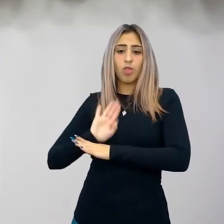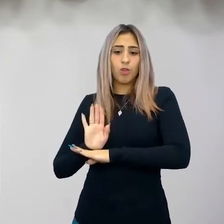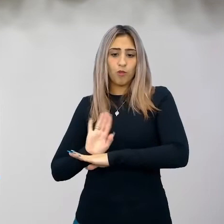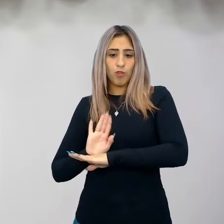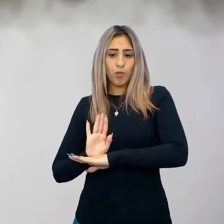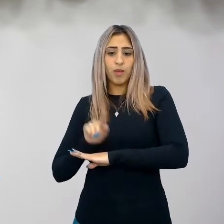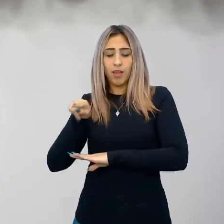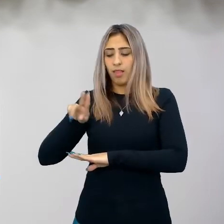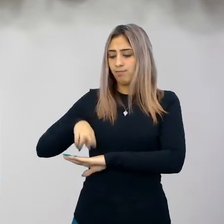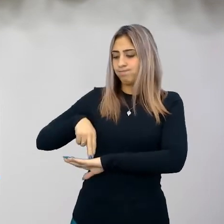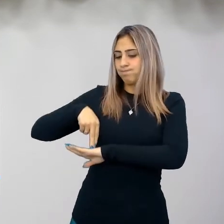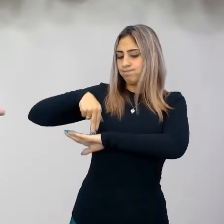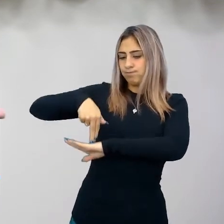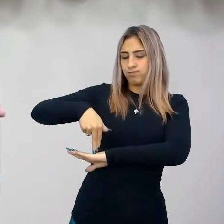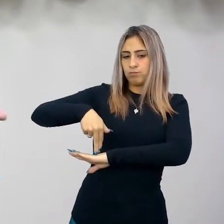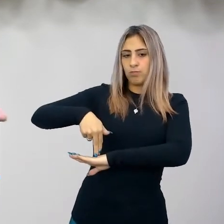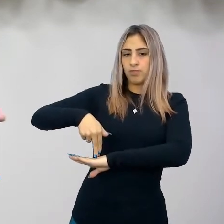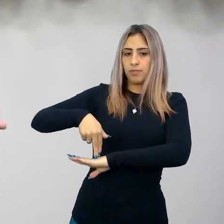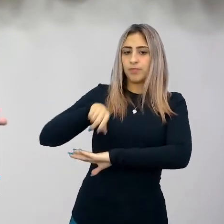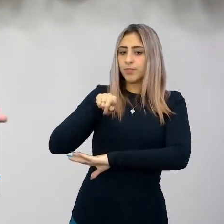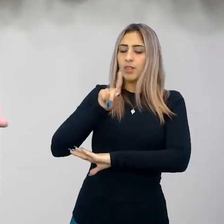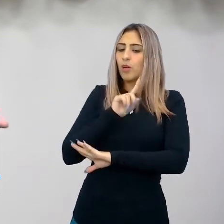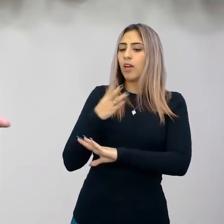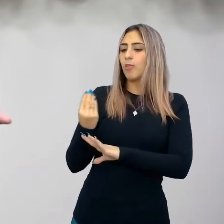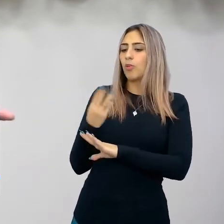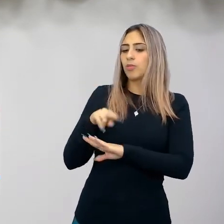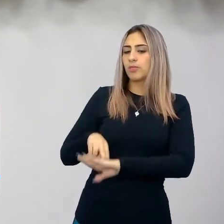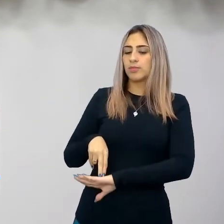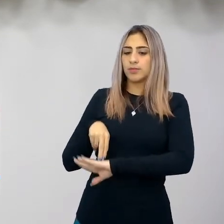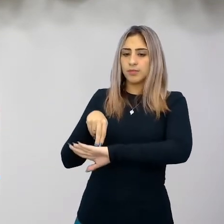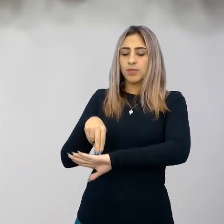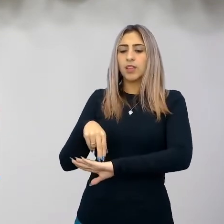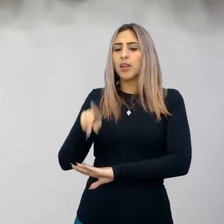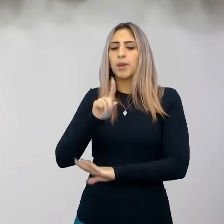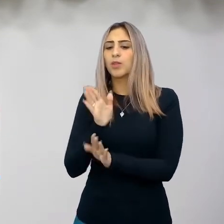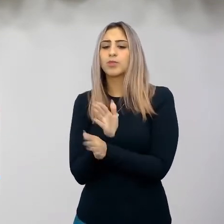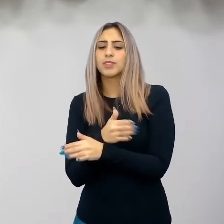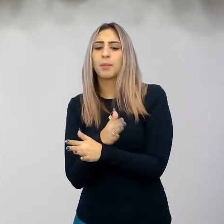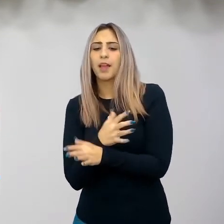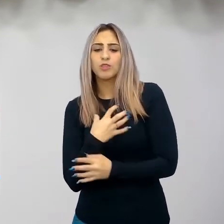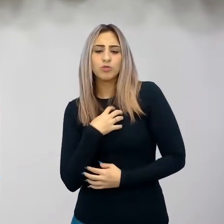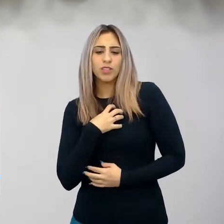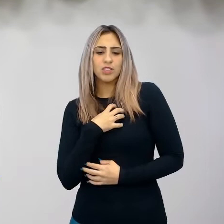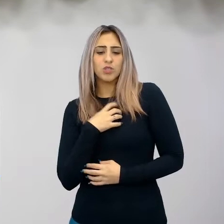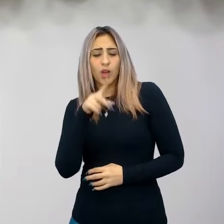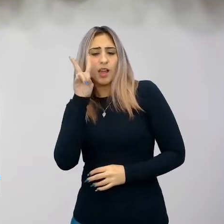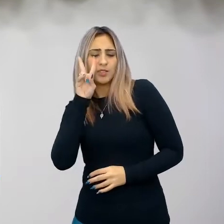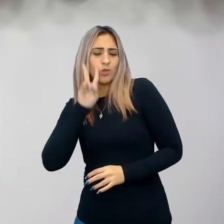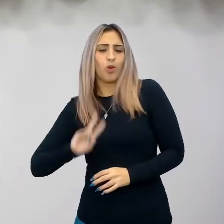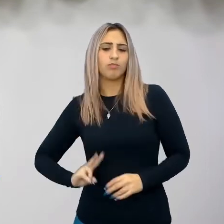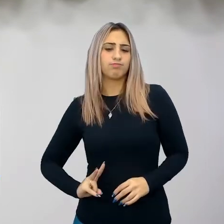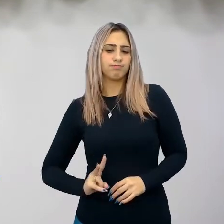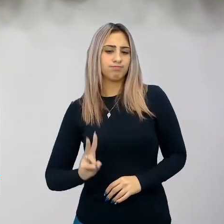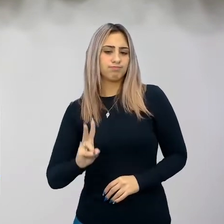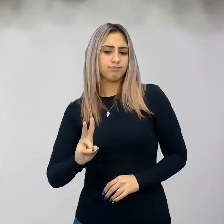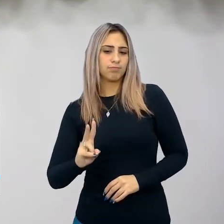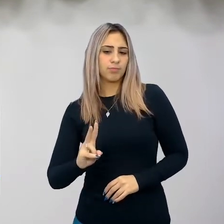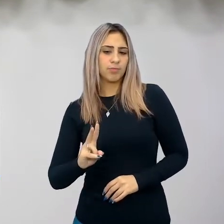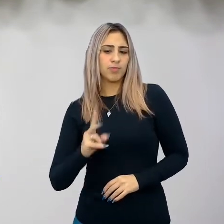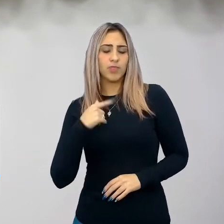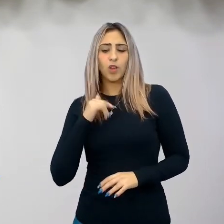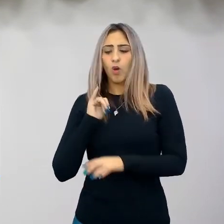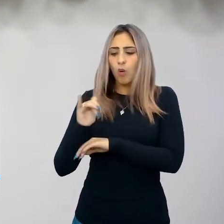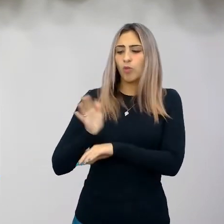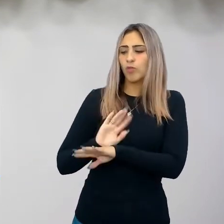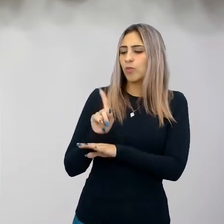filme ela é protagonista, mas no livro ela não é tão protagonista assim. Mas não se perde o sentido. A história continua tanto no livro como no filme. O filme